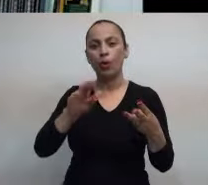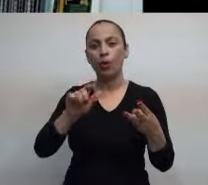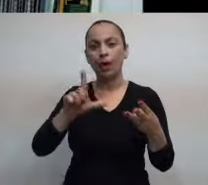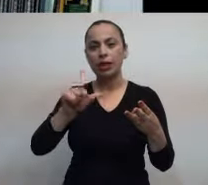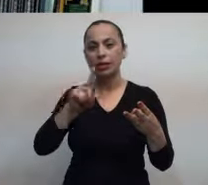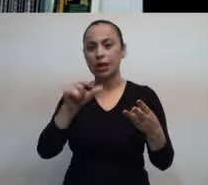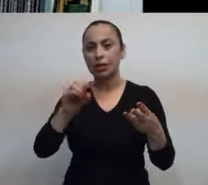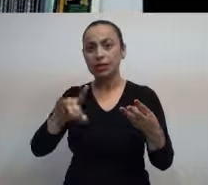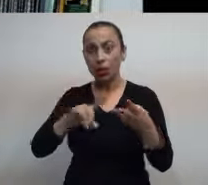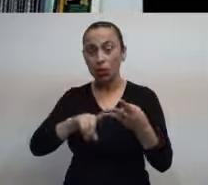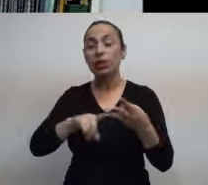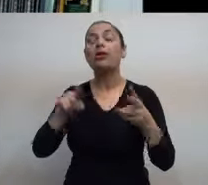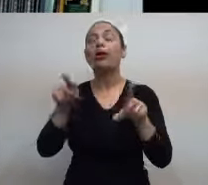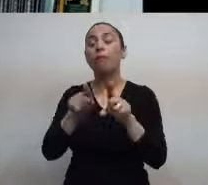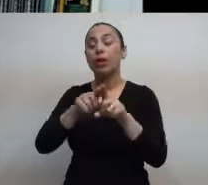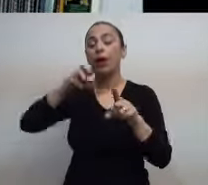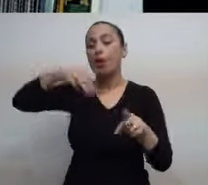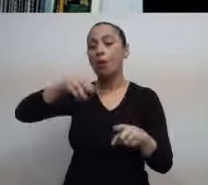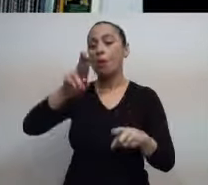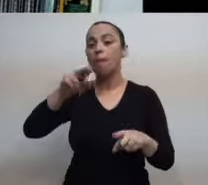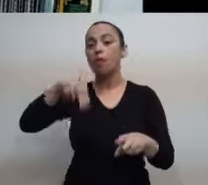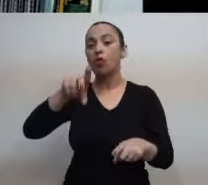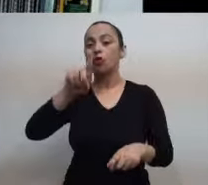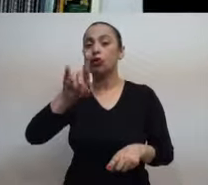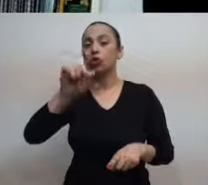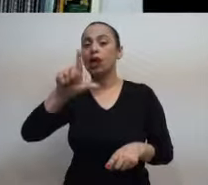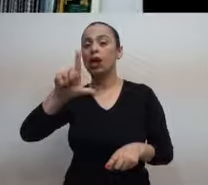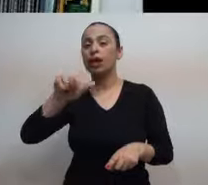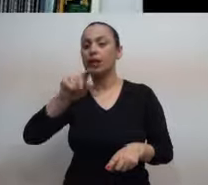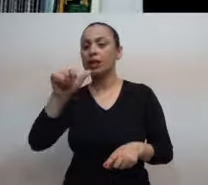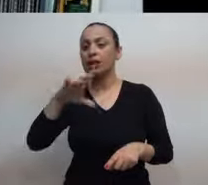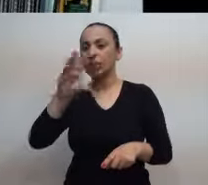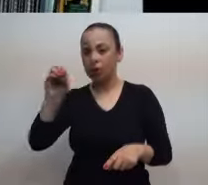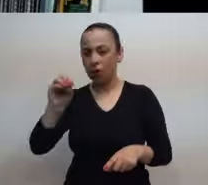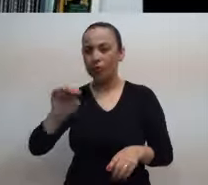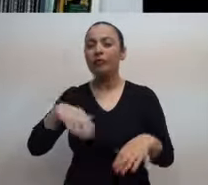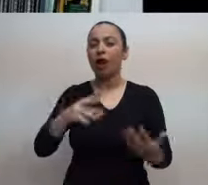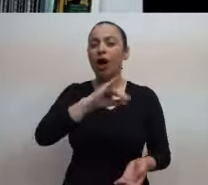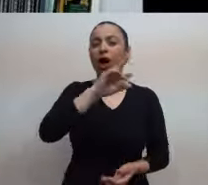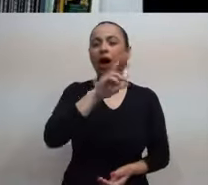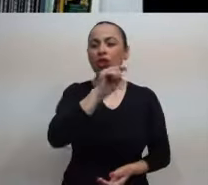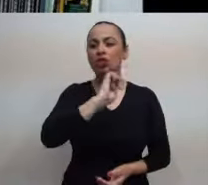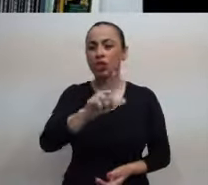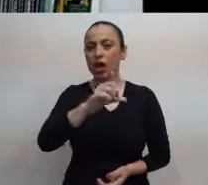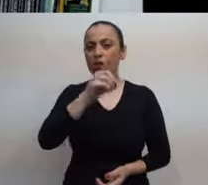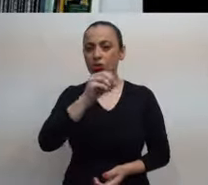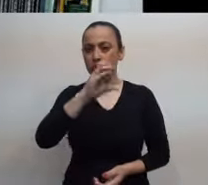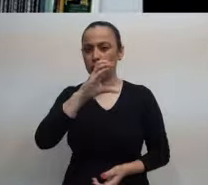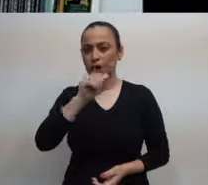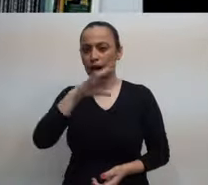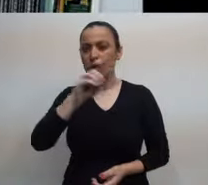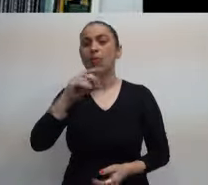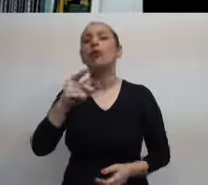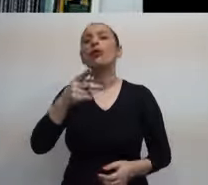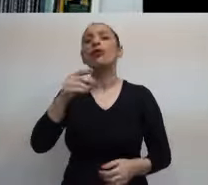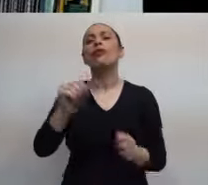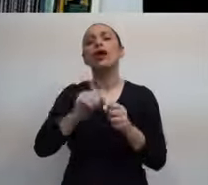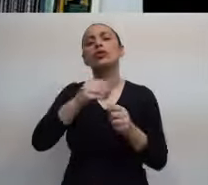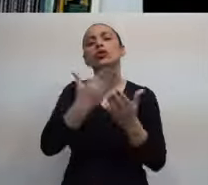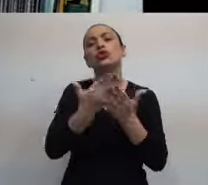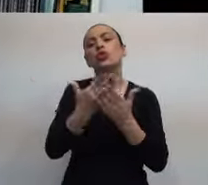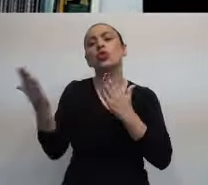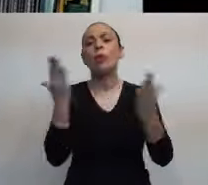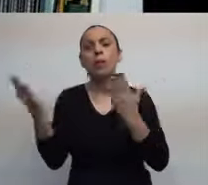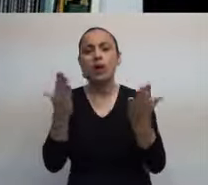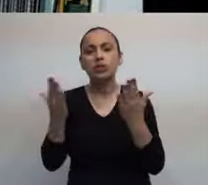questão da mundialização. Rangel do Carmo faz um estudo comparativo teórico entre